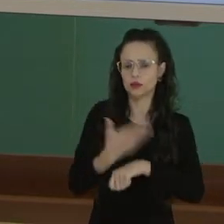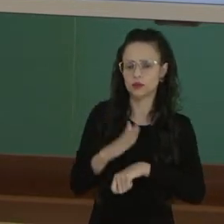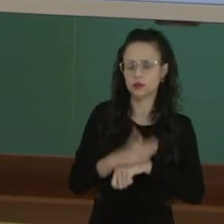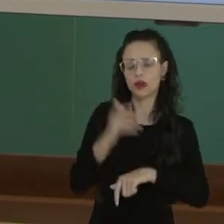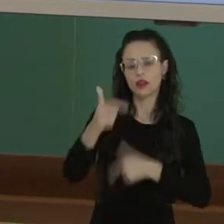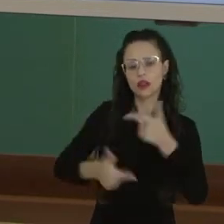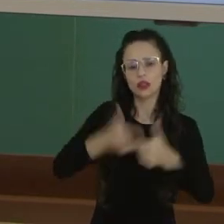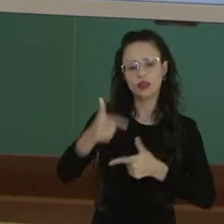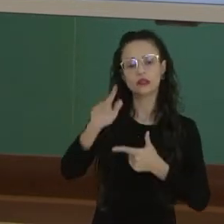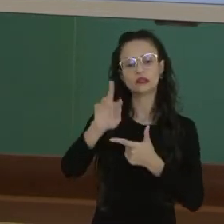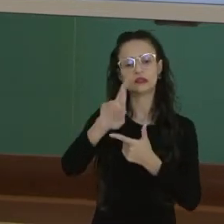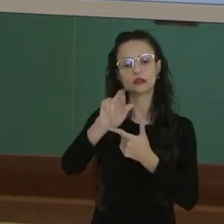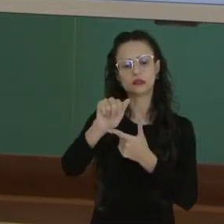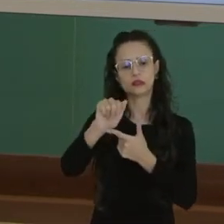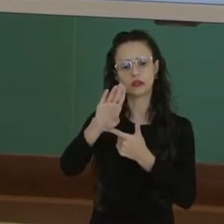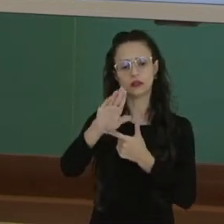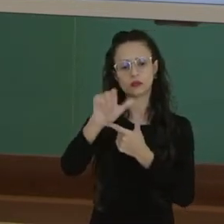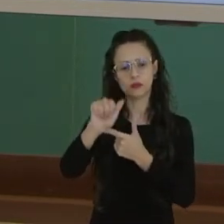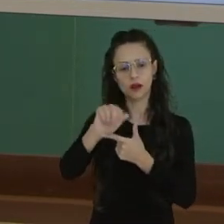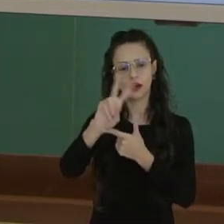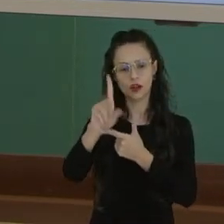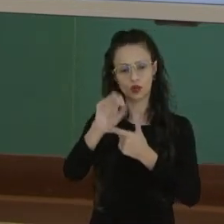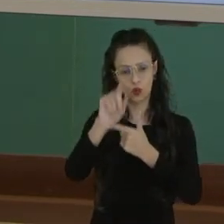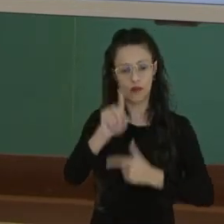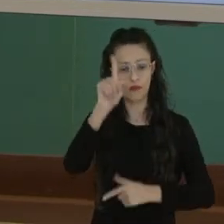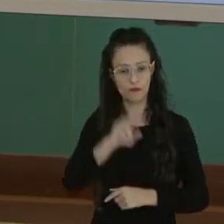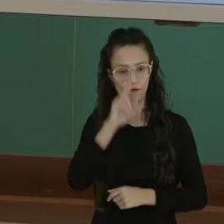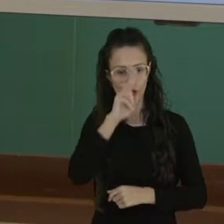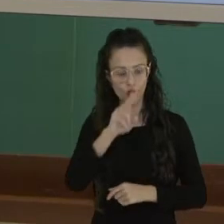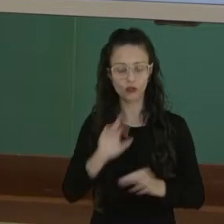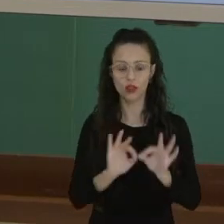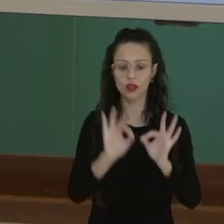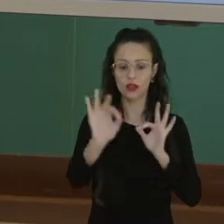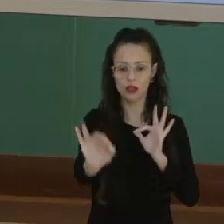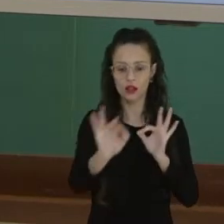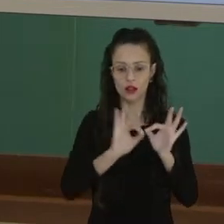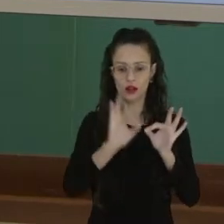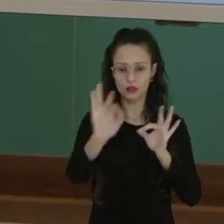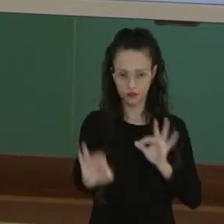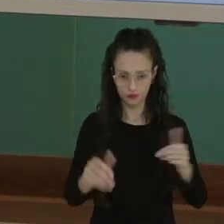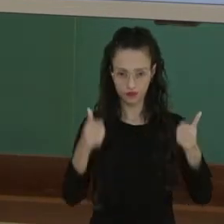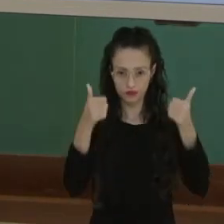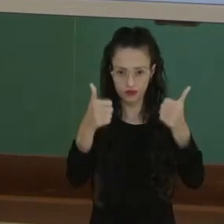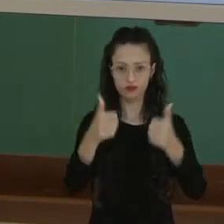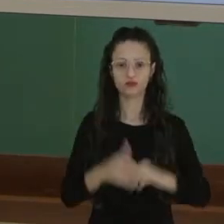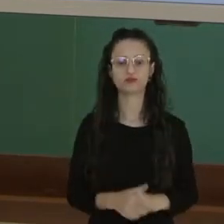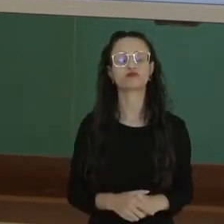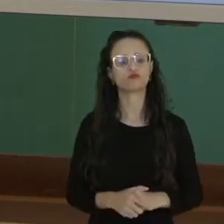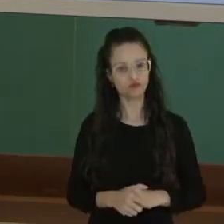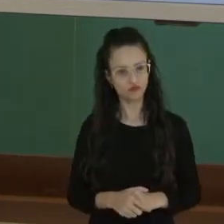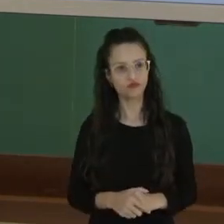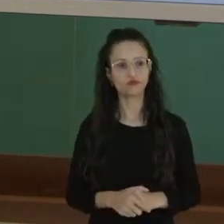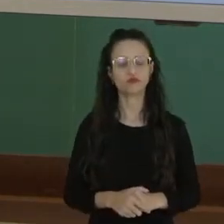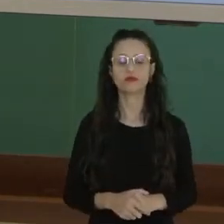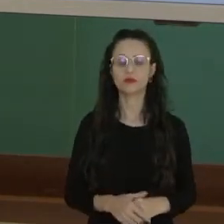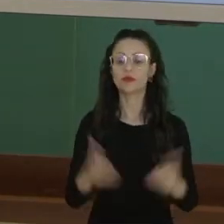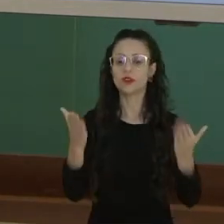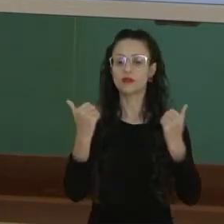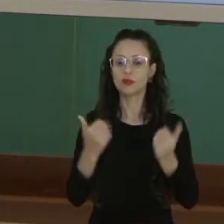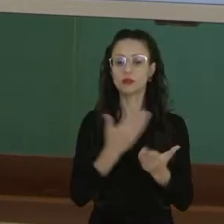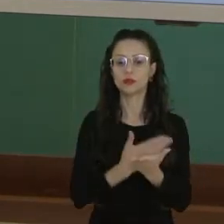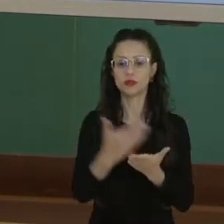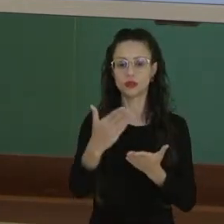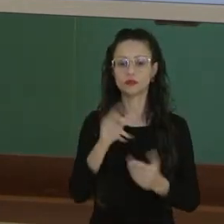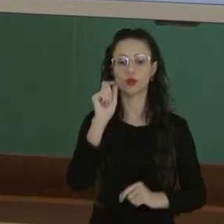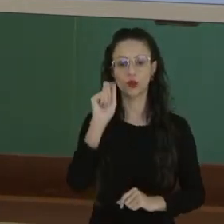Trabalho seria, na verdade, quando uma força promove um deslocamento. Beleza? Buenas, vamos lá. Então,